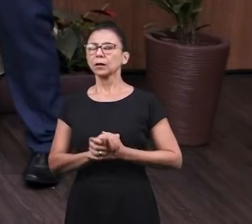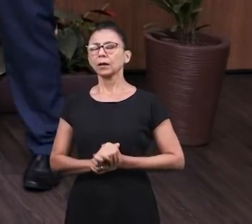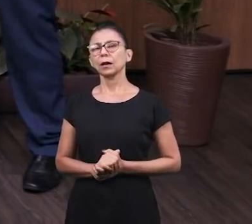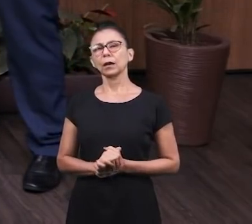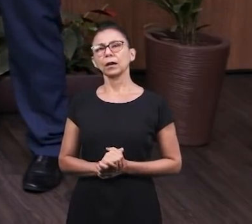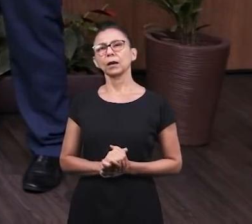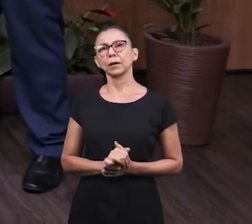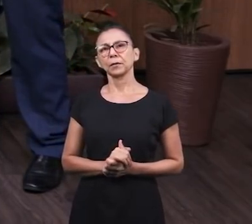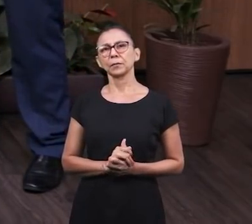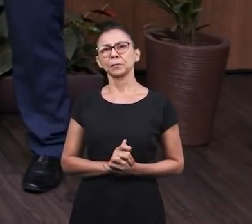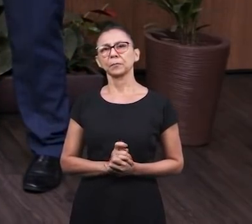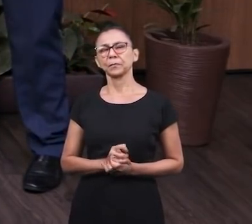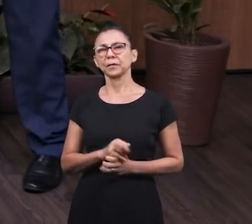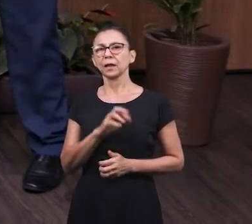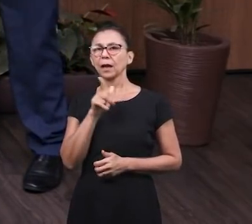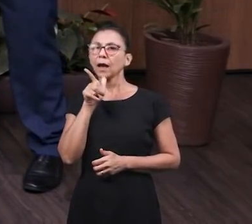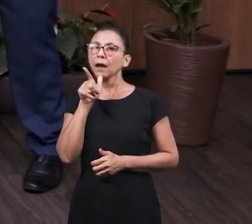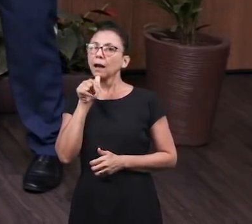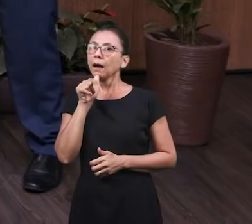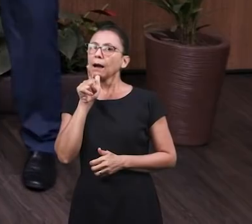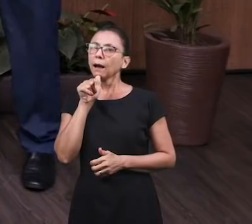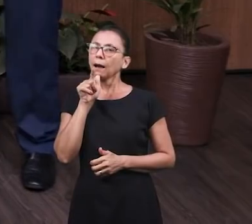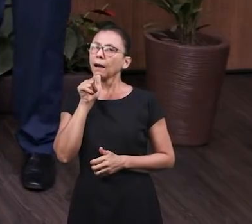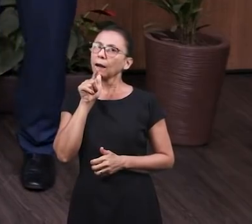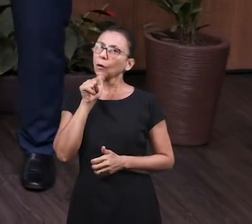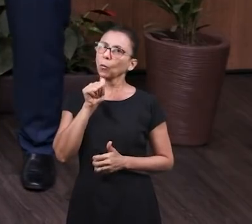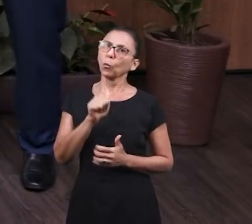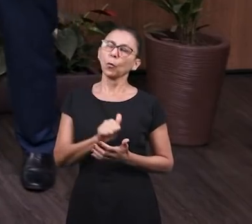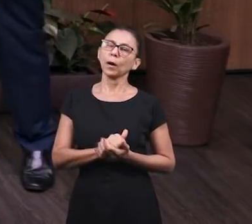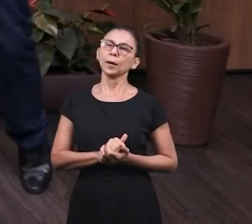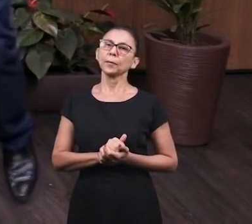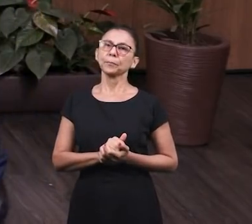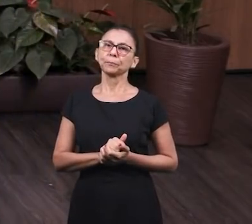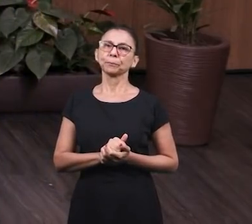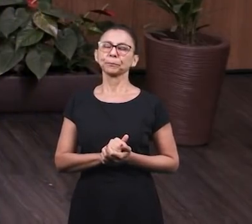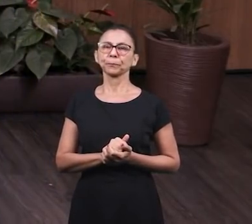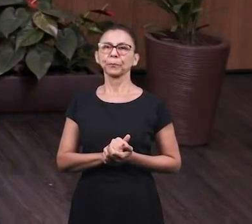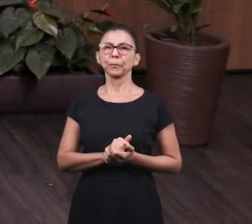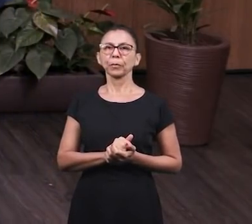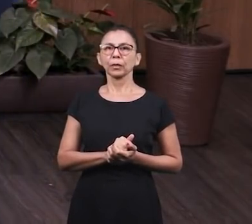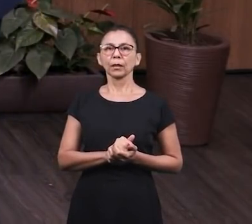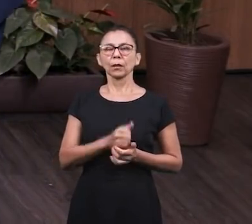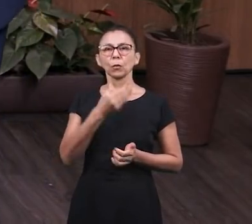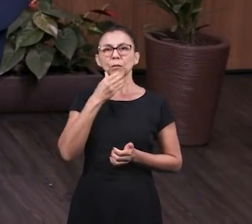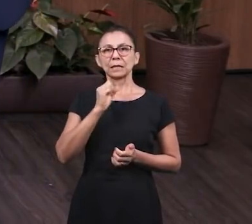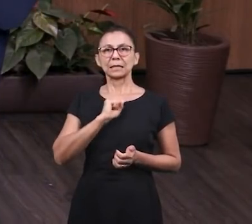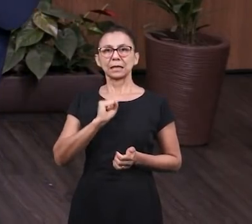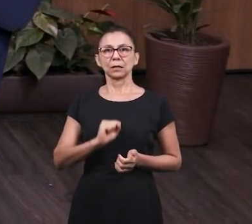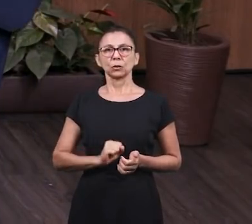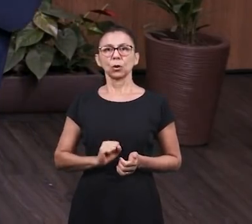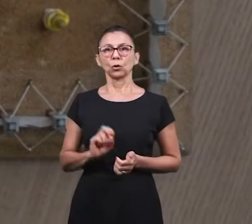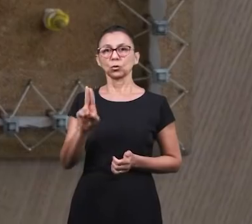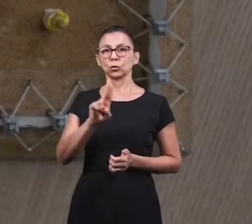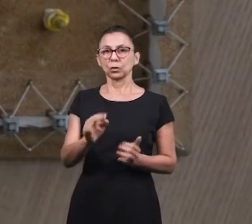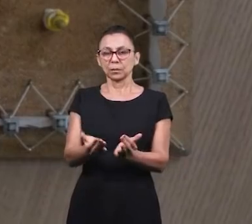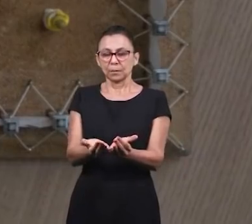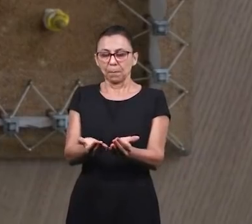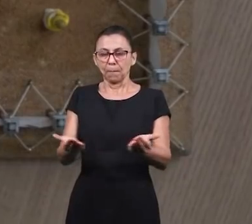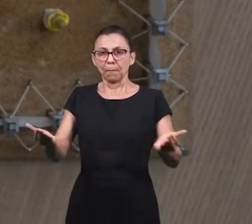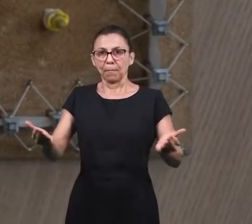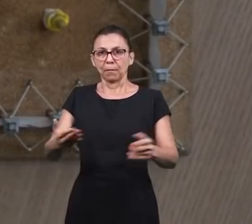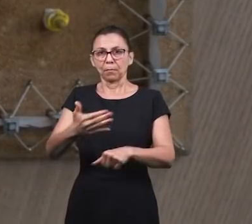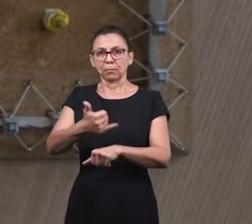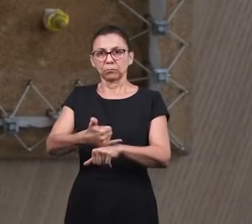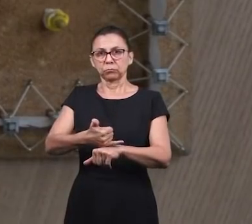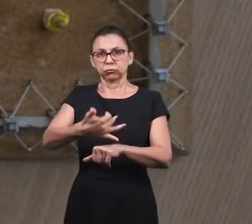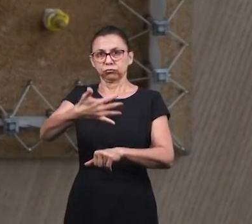a lavagem da água, o que era feito pelos sacerdotes aqui nessa bacia